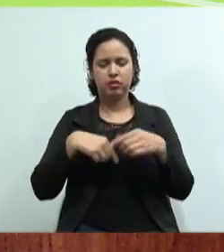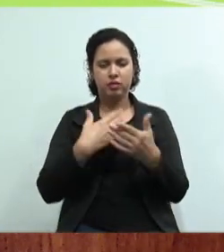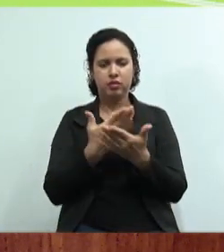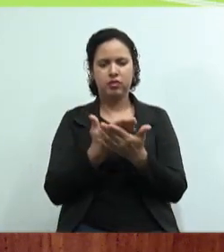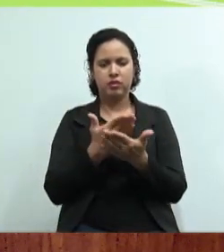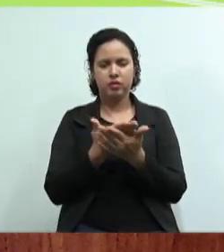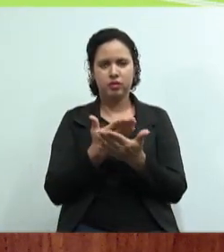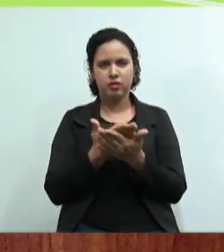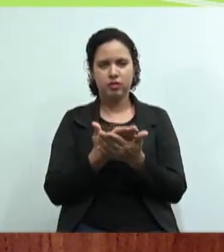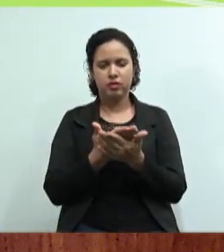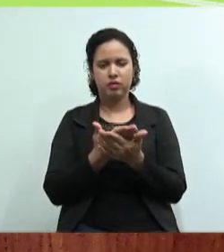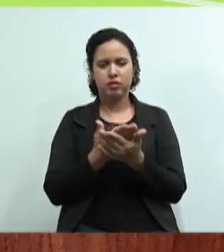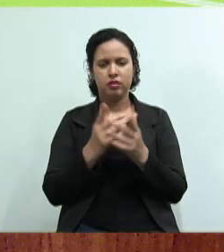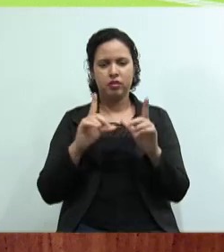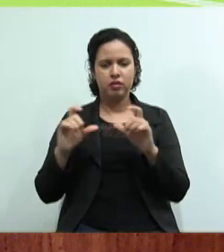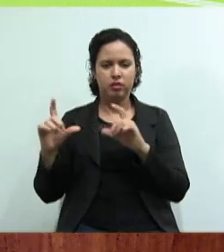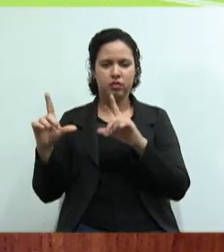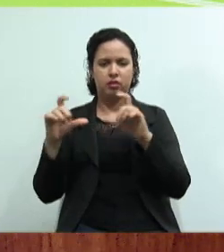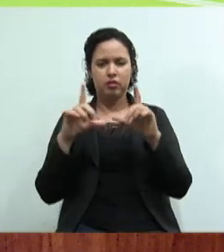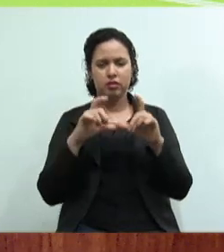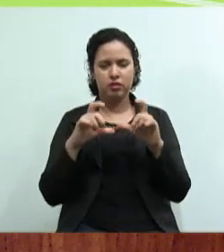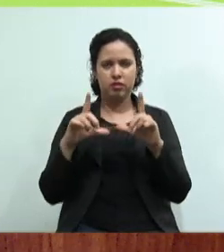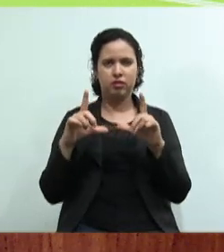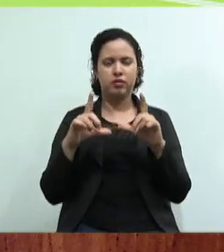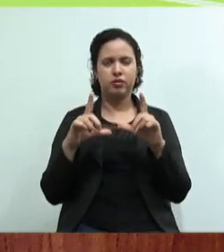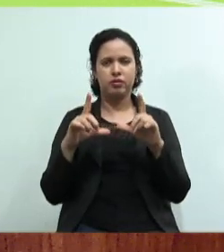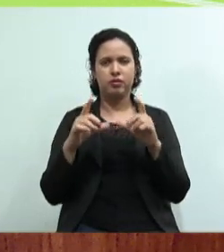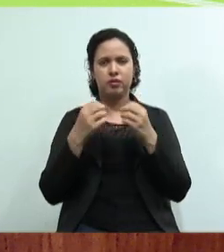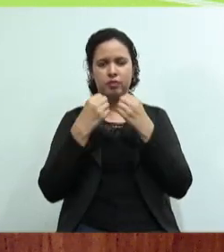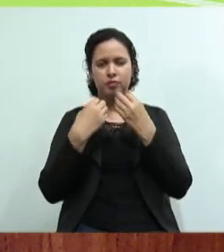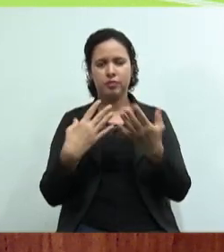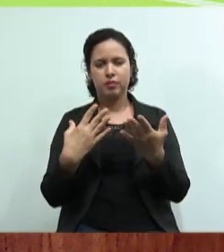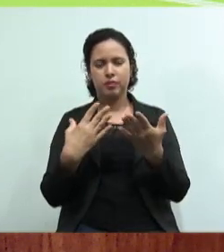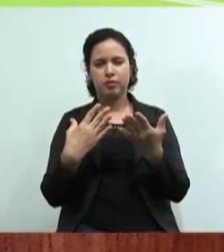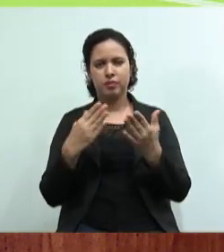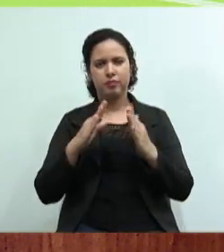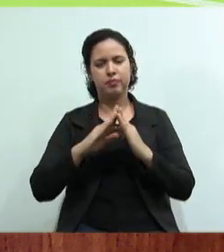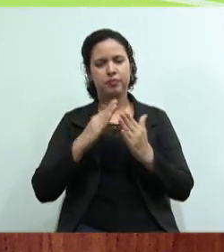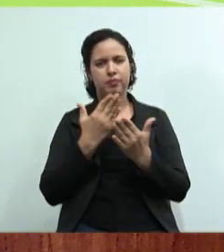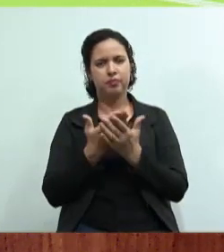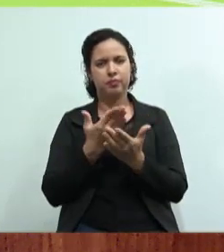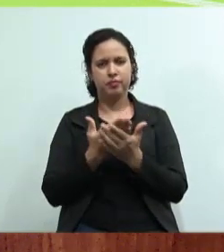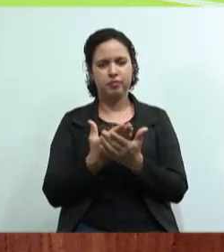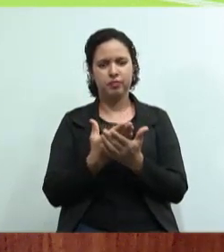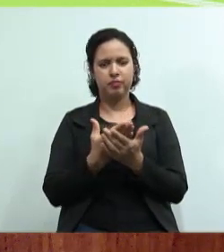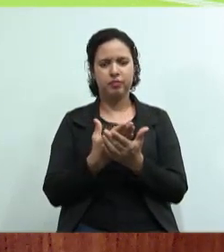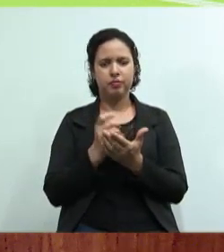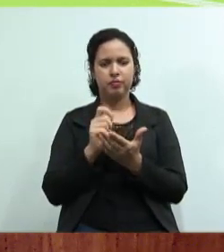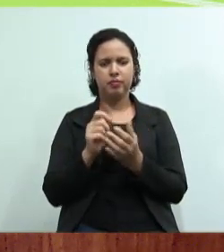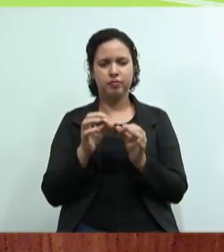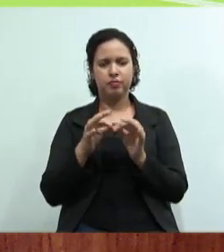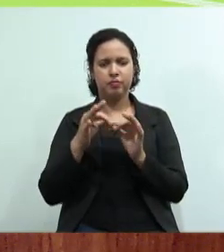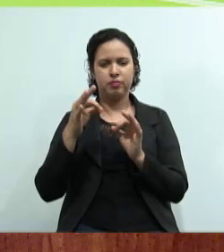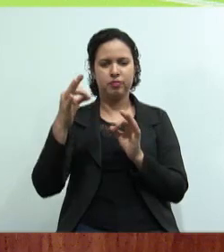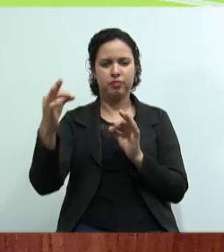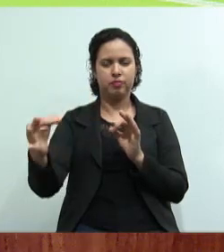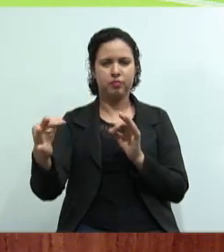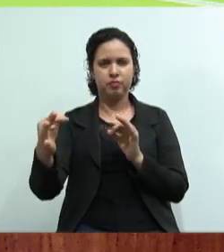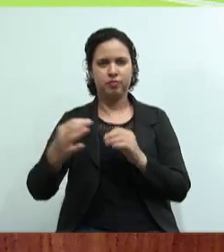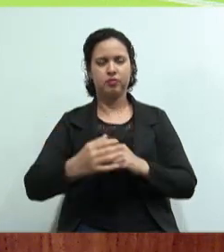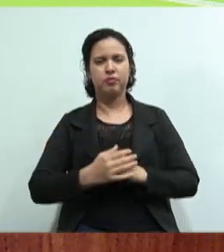está ativa, ela mandou inclusive foto dos alunos, muito bem, né, da escola Campos Sales, extensão